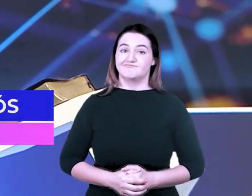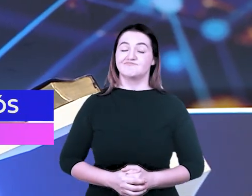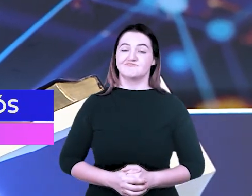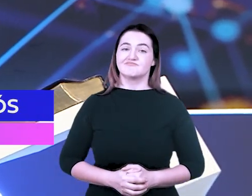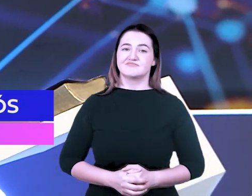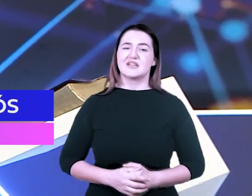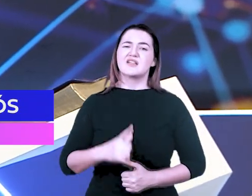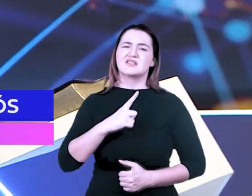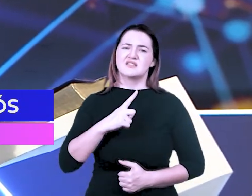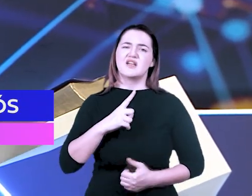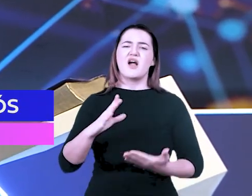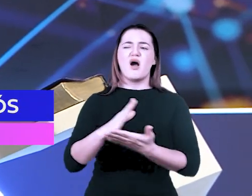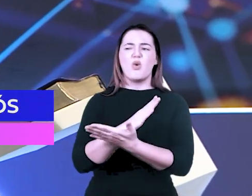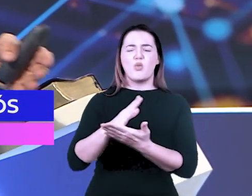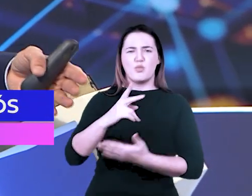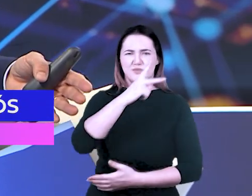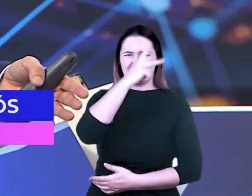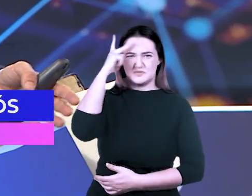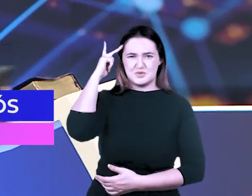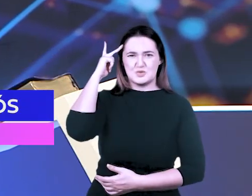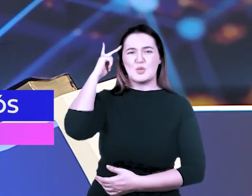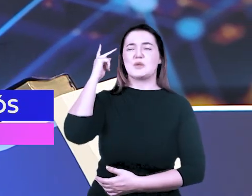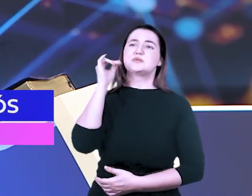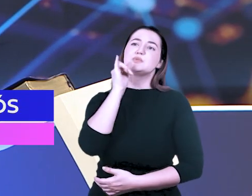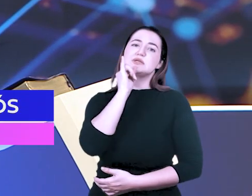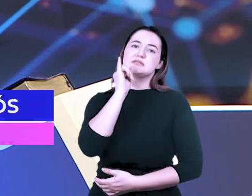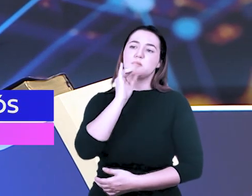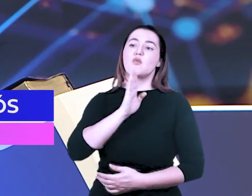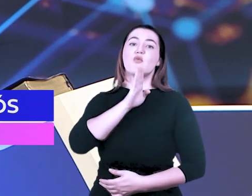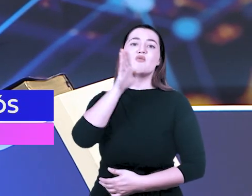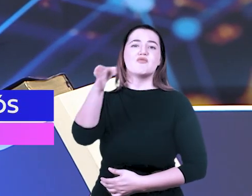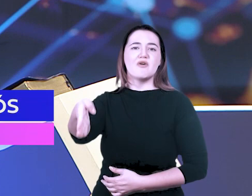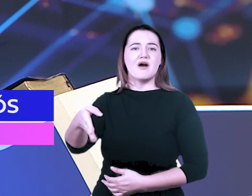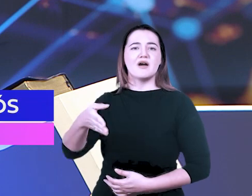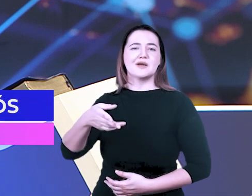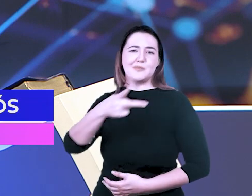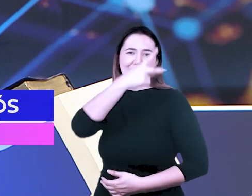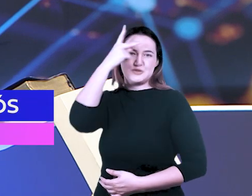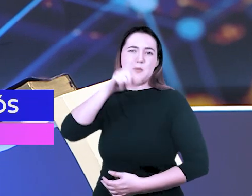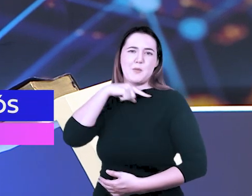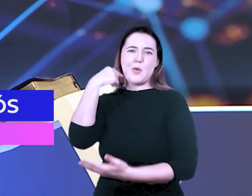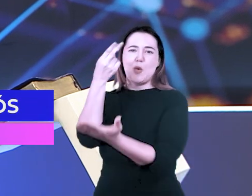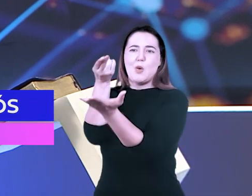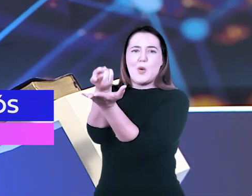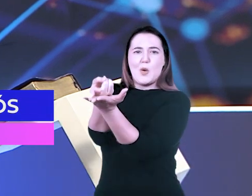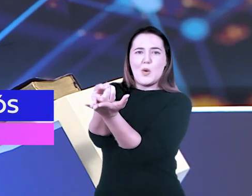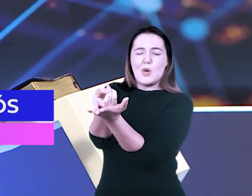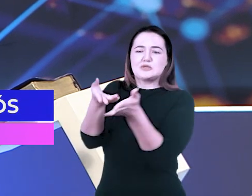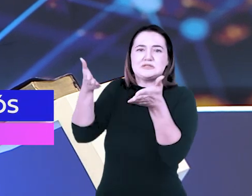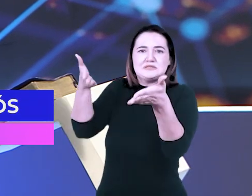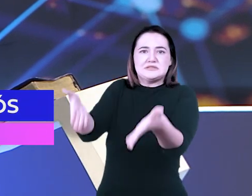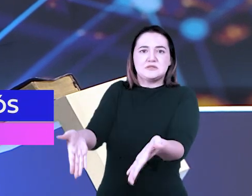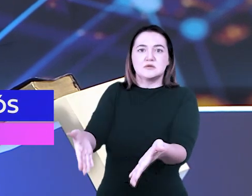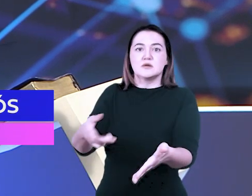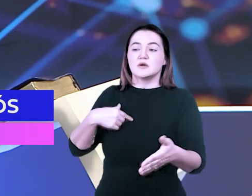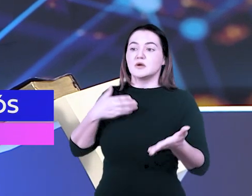vezes há pessoas que diante de uma cerimônia fúnebre ficam tão